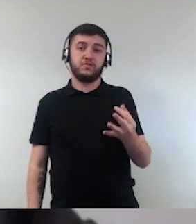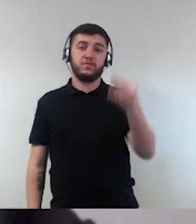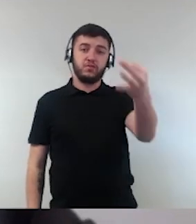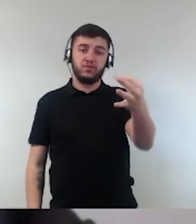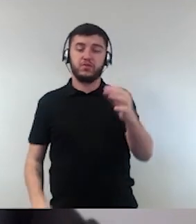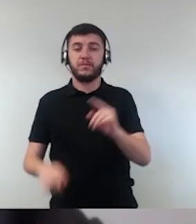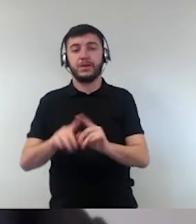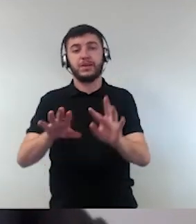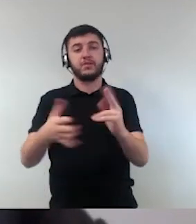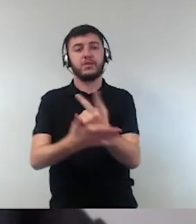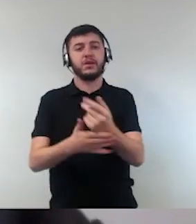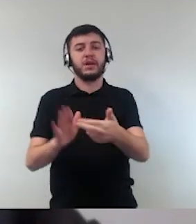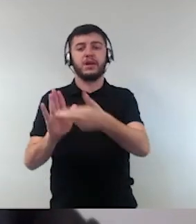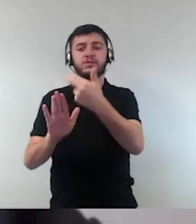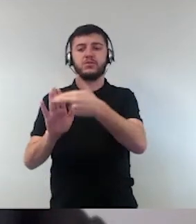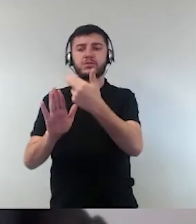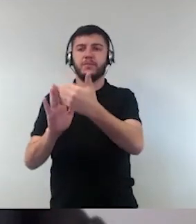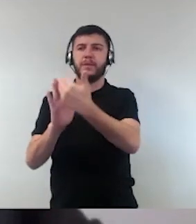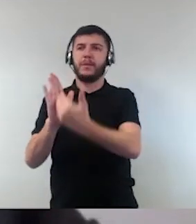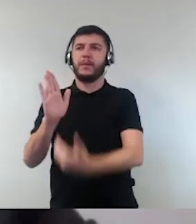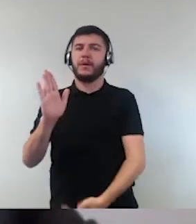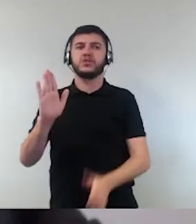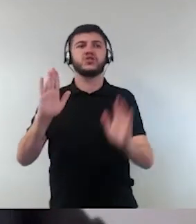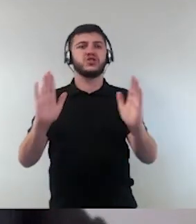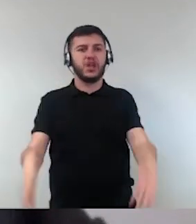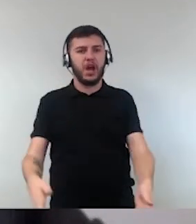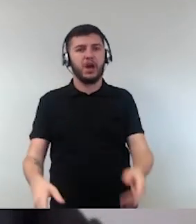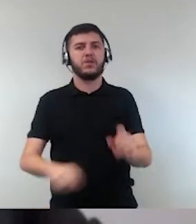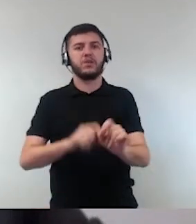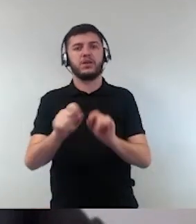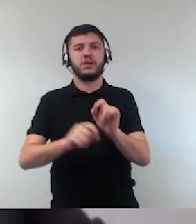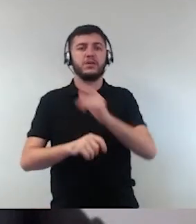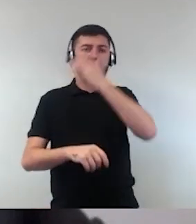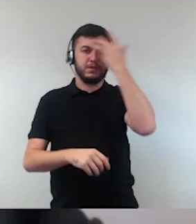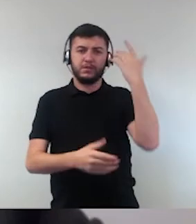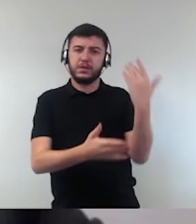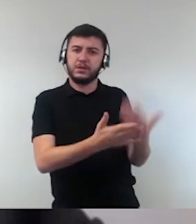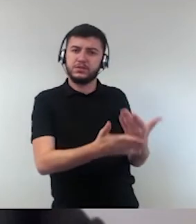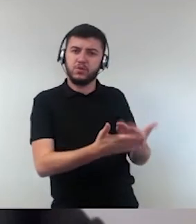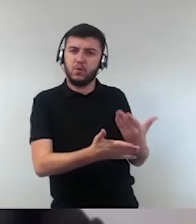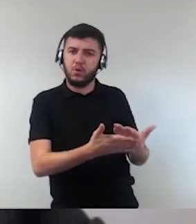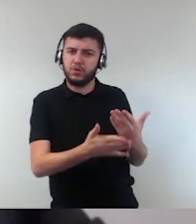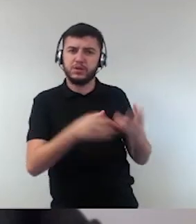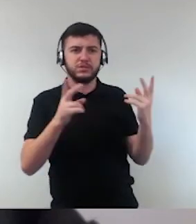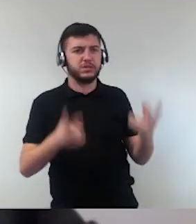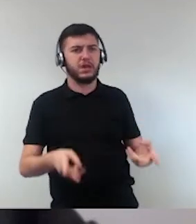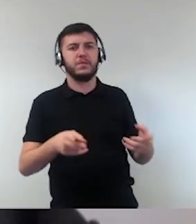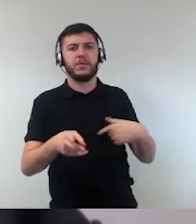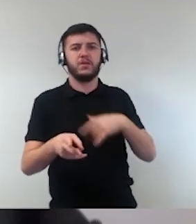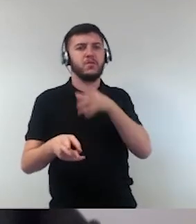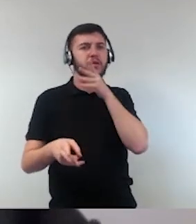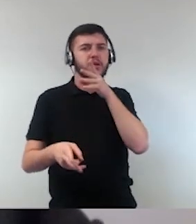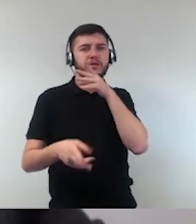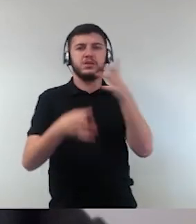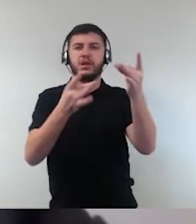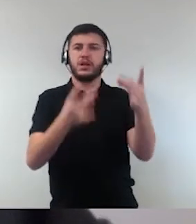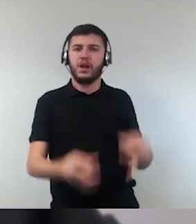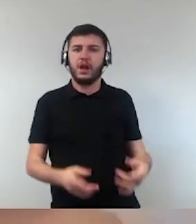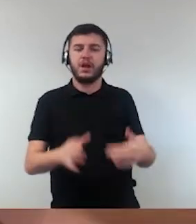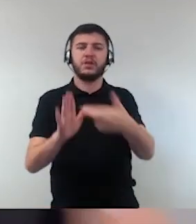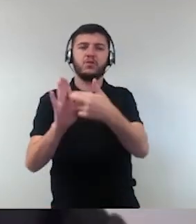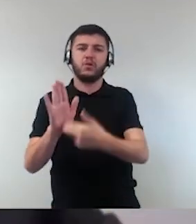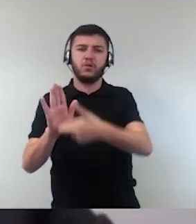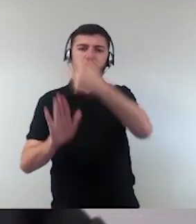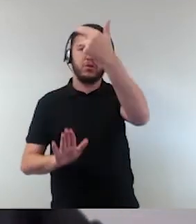800 resoluções normativas da ANEEL, somente pessoas que realmente estudam diuturnamente conhecem essas resoluções, as normas, como